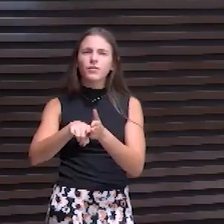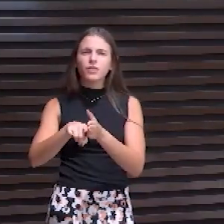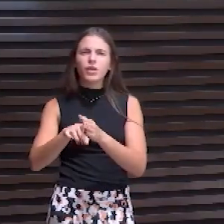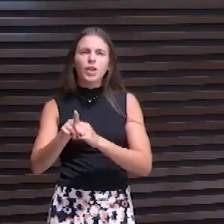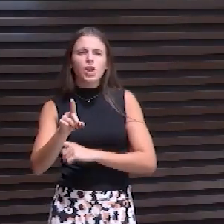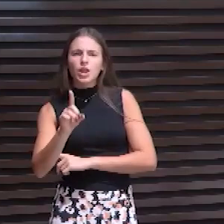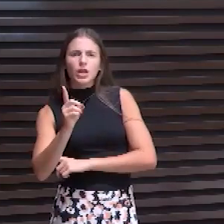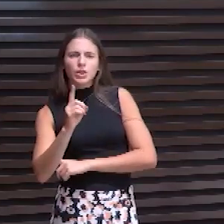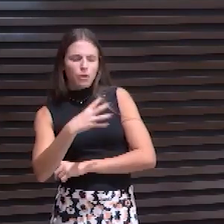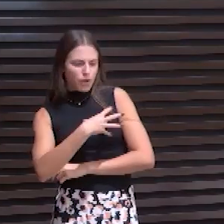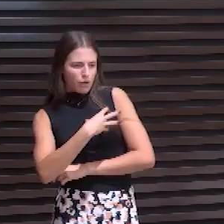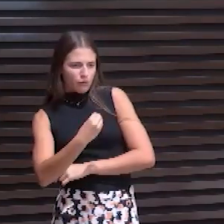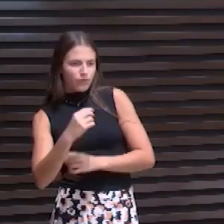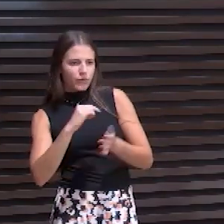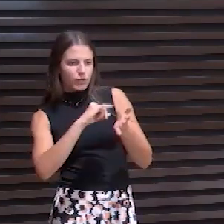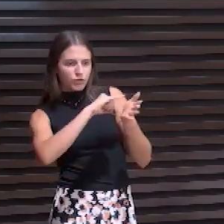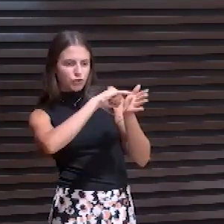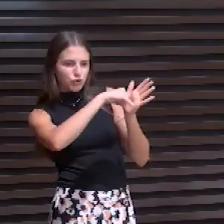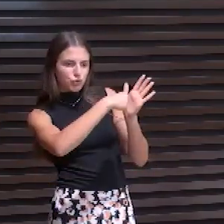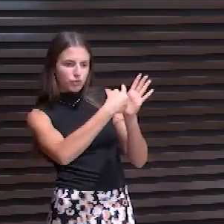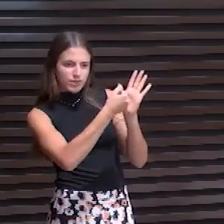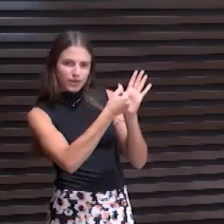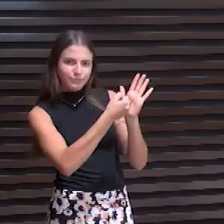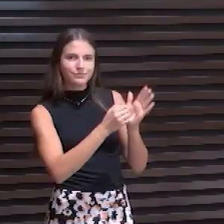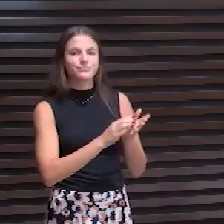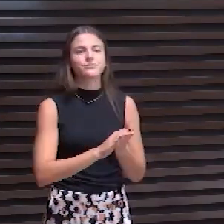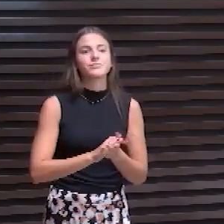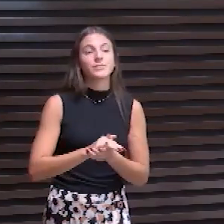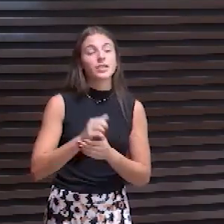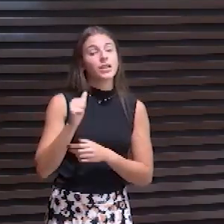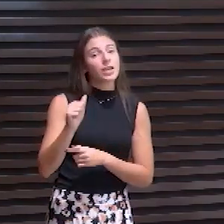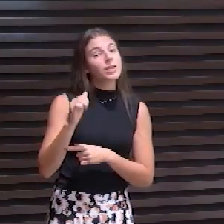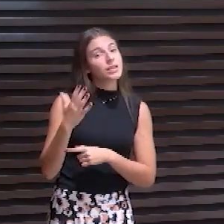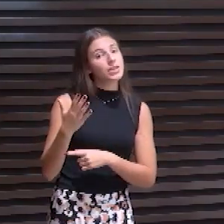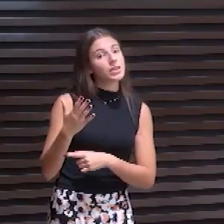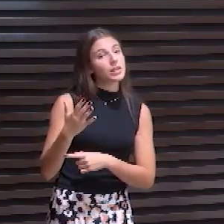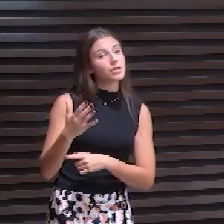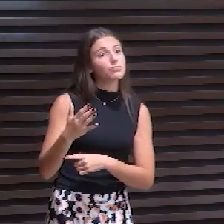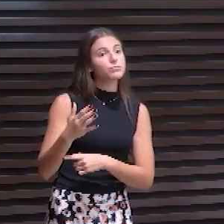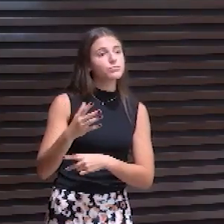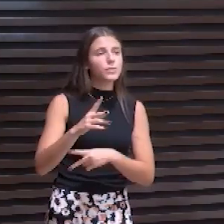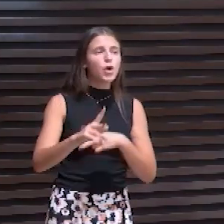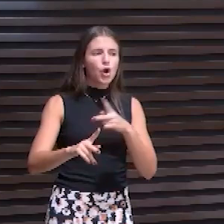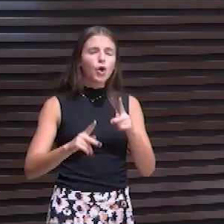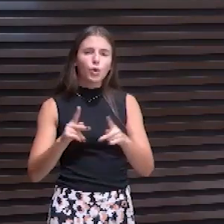o filho de José? Então eles até podem ter ficado